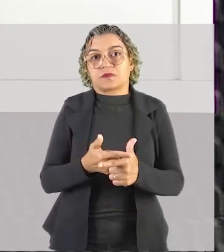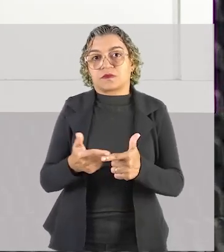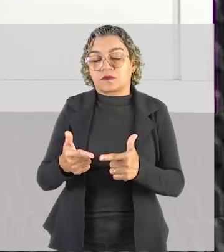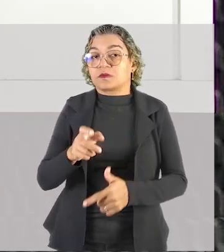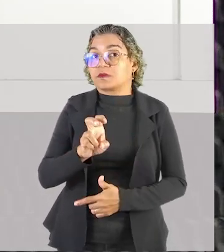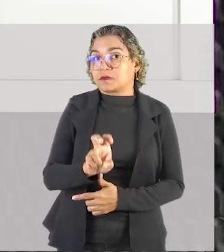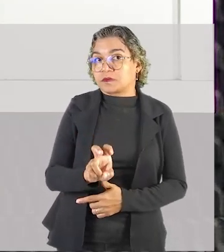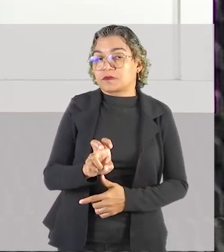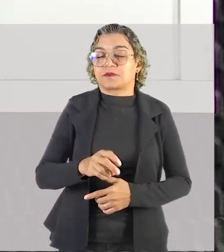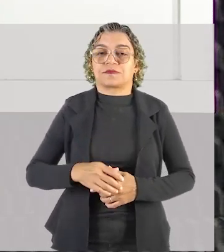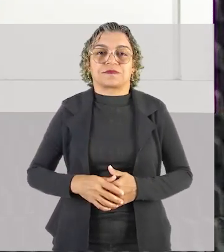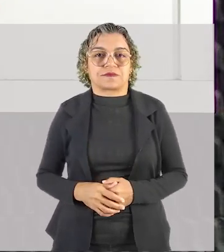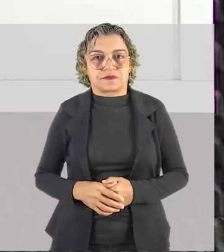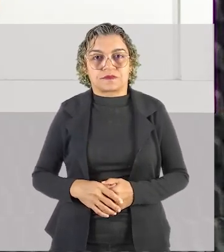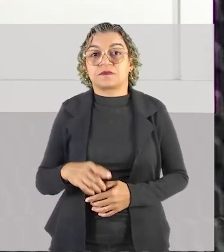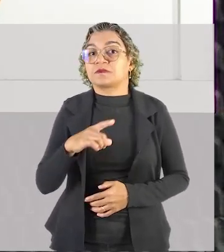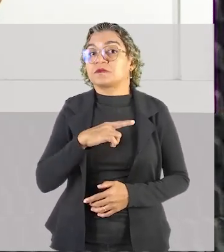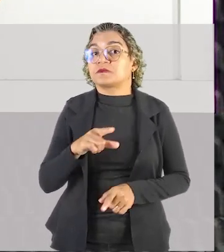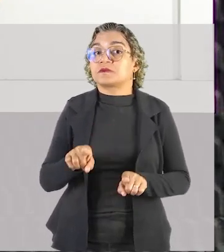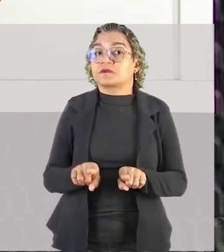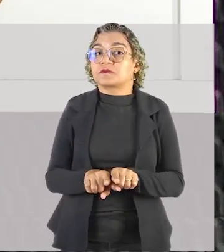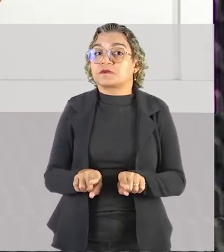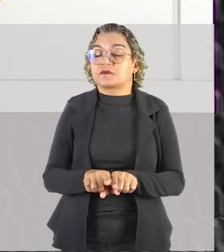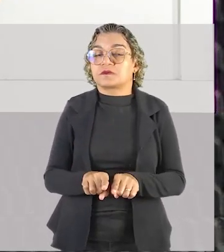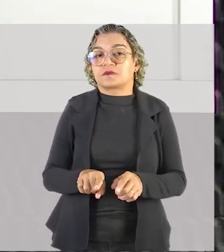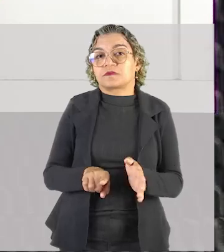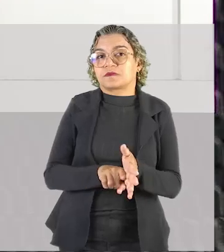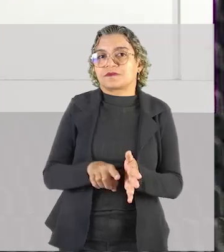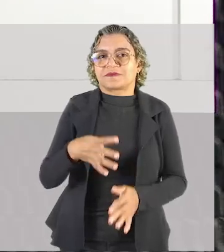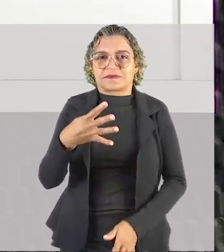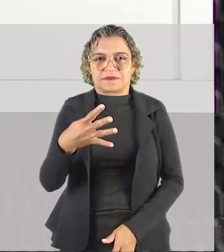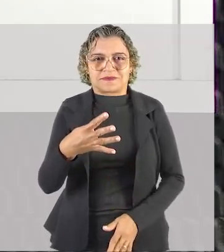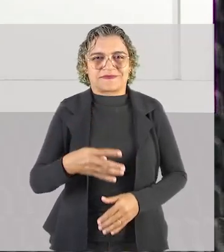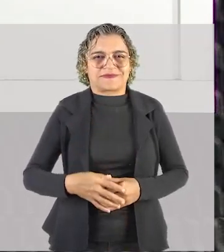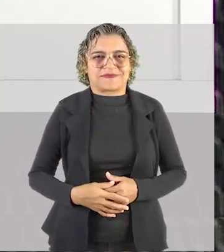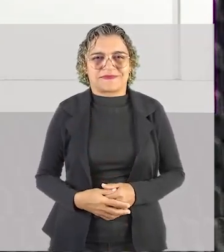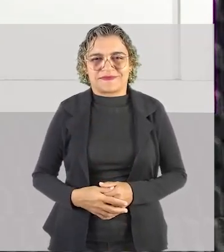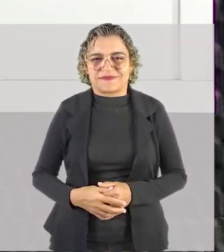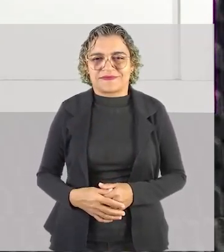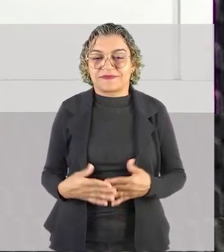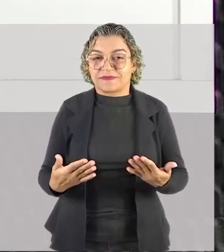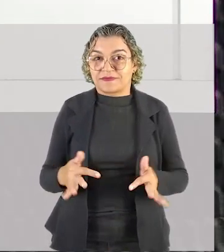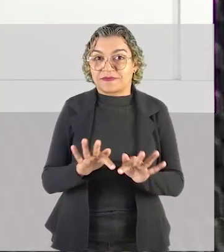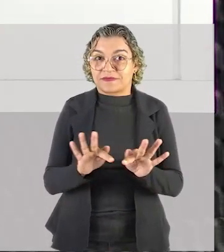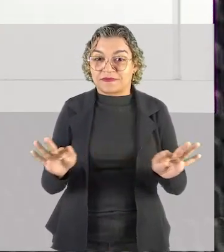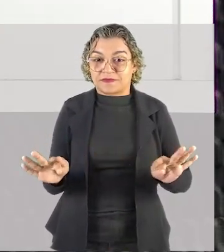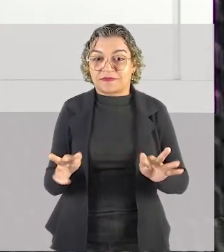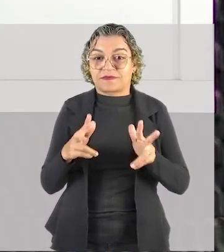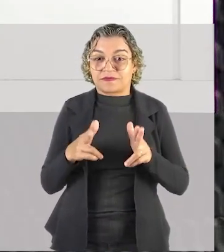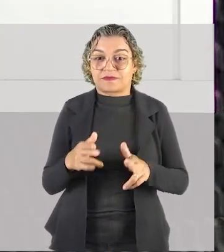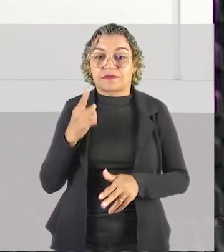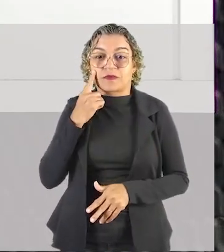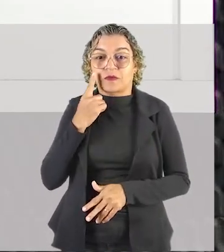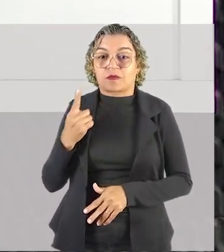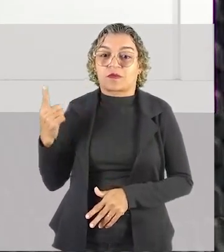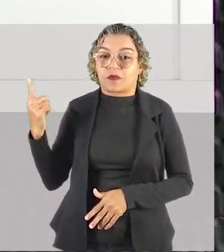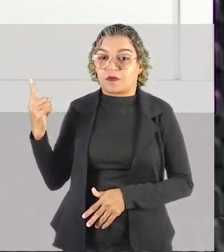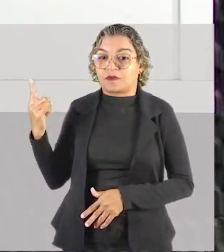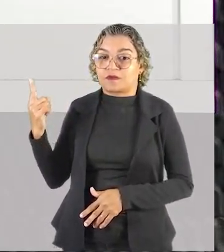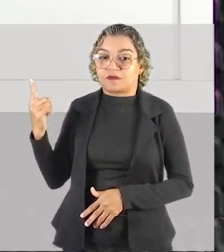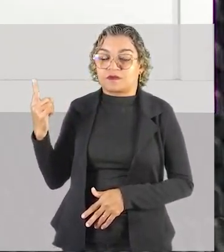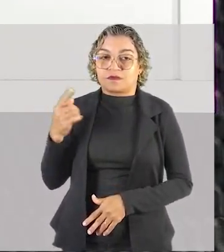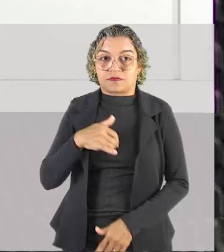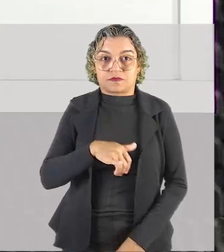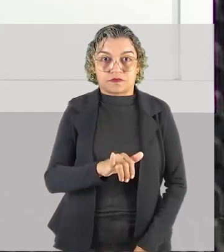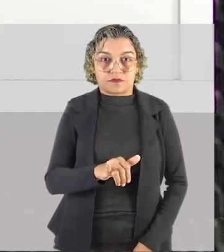5. E nós tem menos 4. Então, nossa função vai ficar dessa